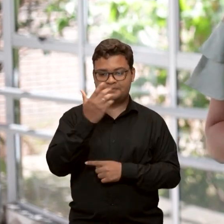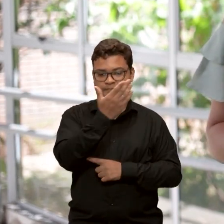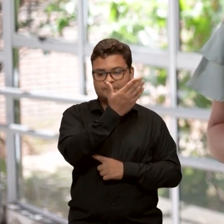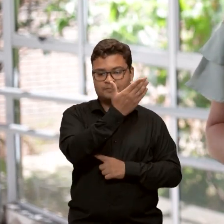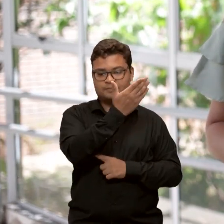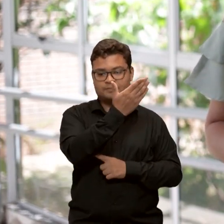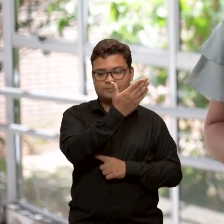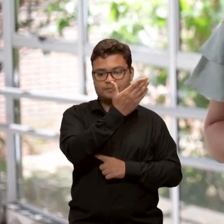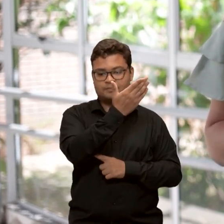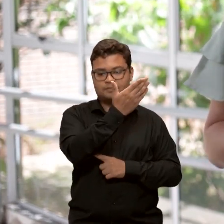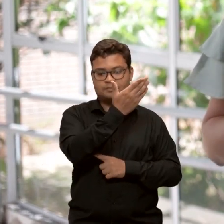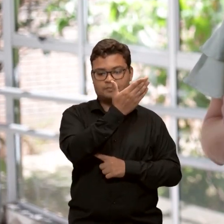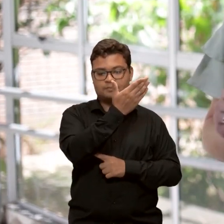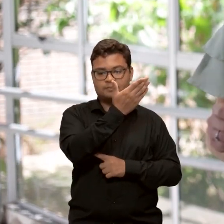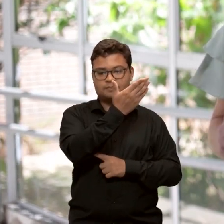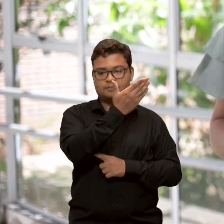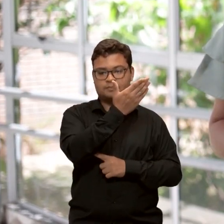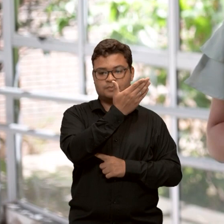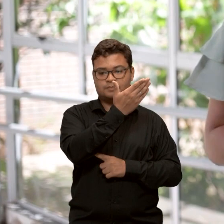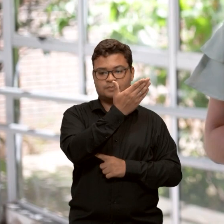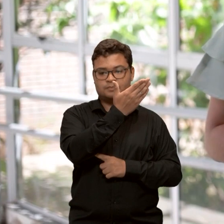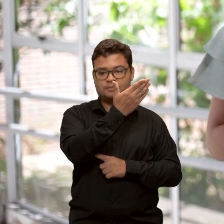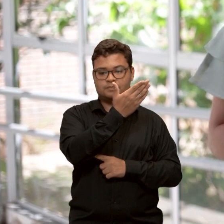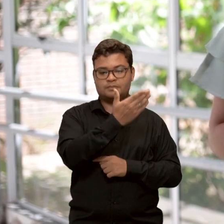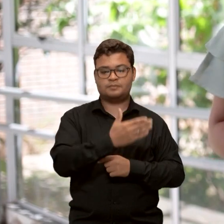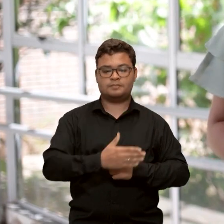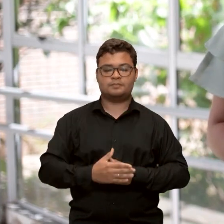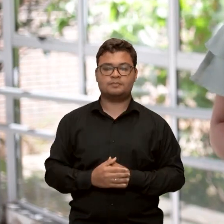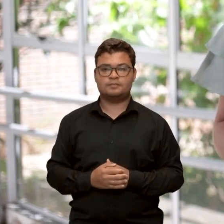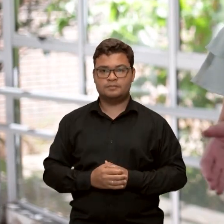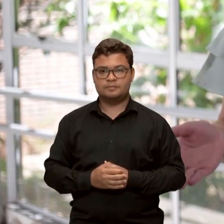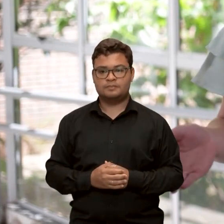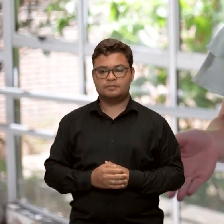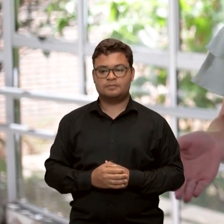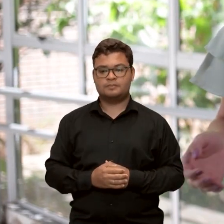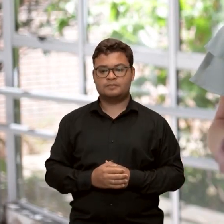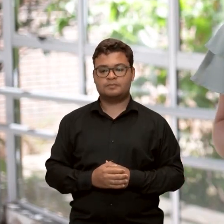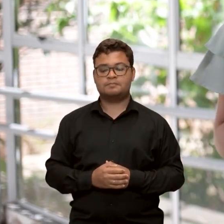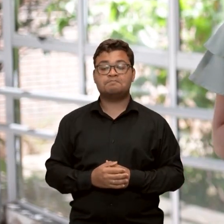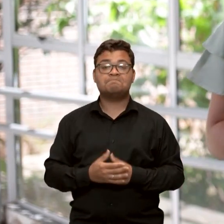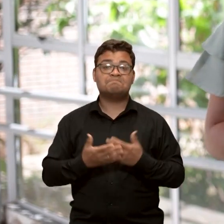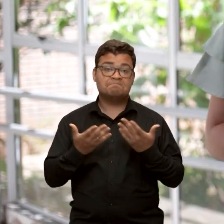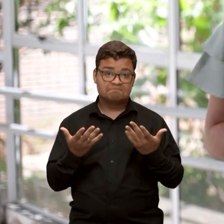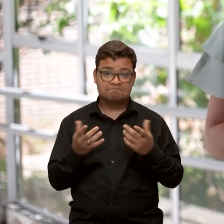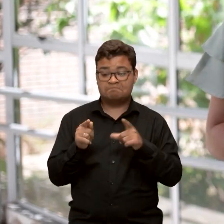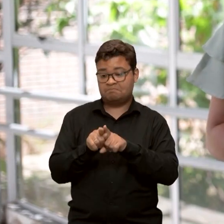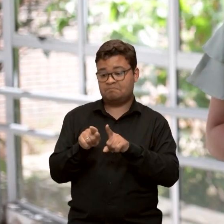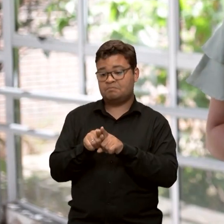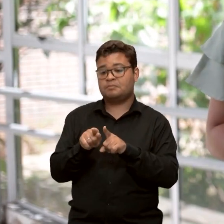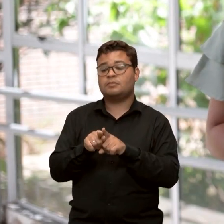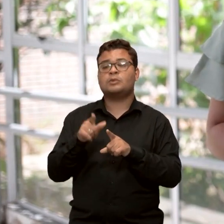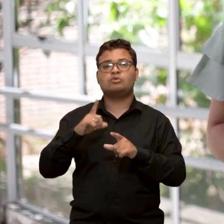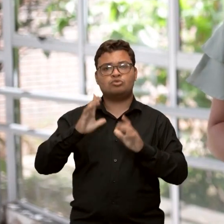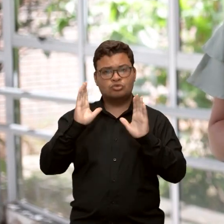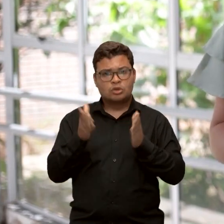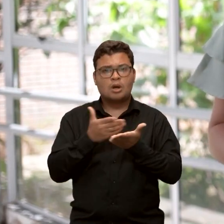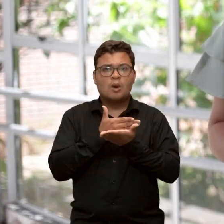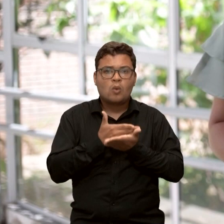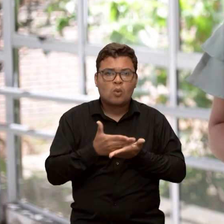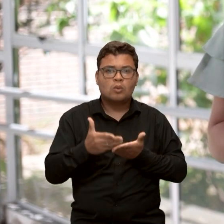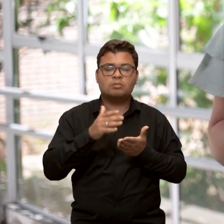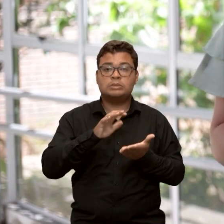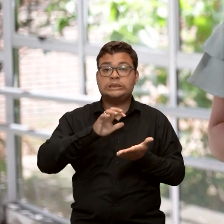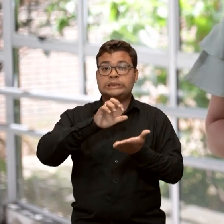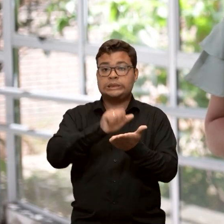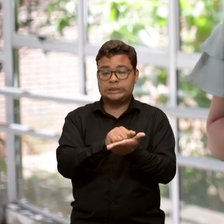programação dividida entre palestras e atividades práticas nos laboratórios do IPTESP. Você pode se inscrever e saber todos os detalhes